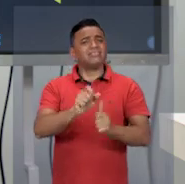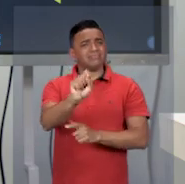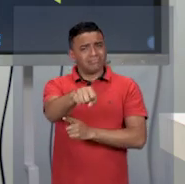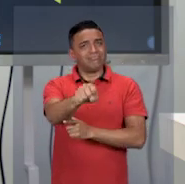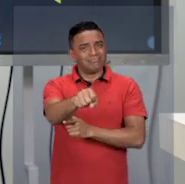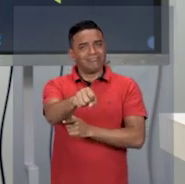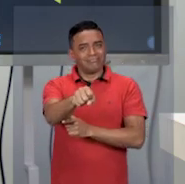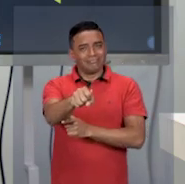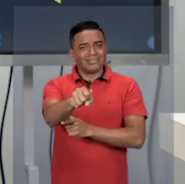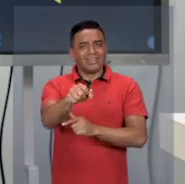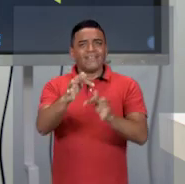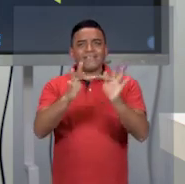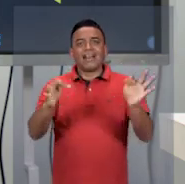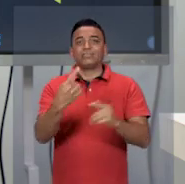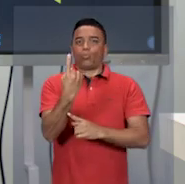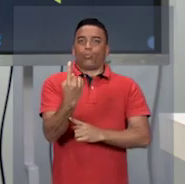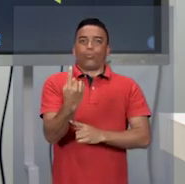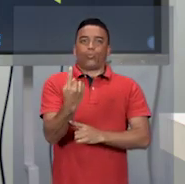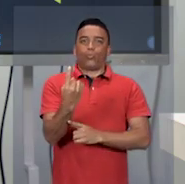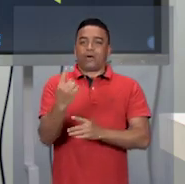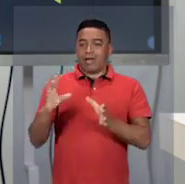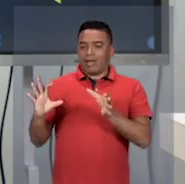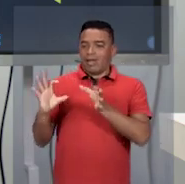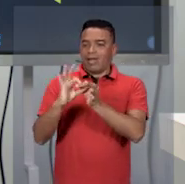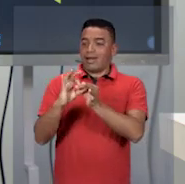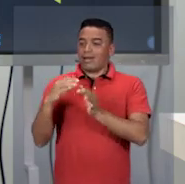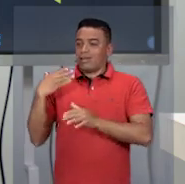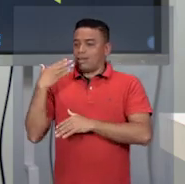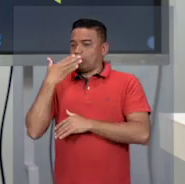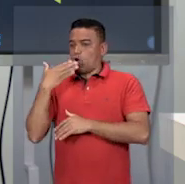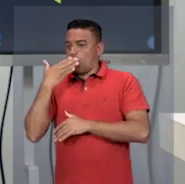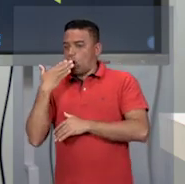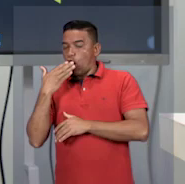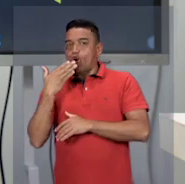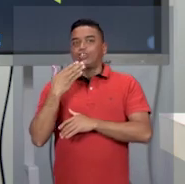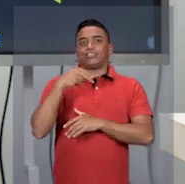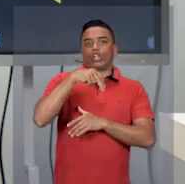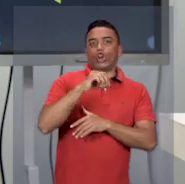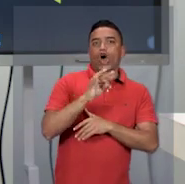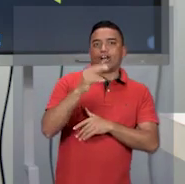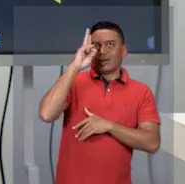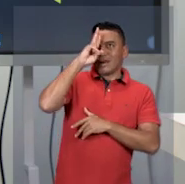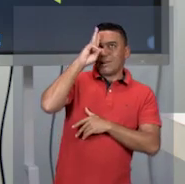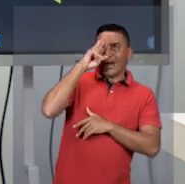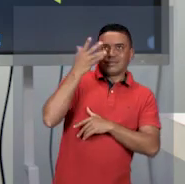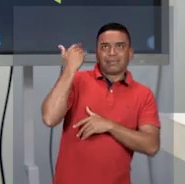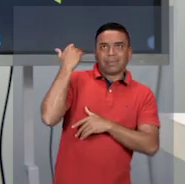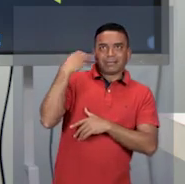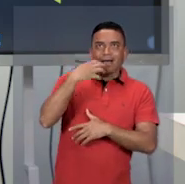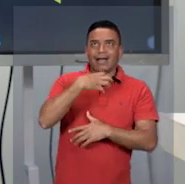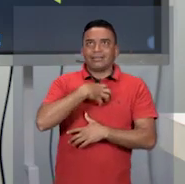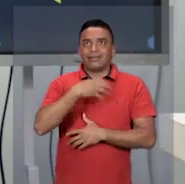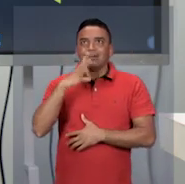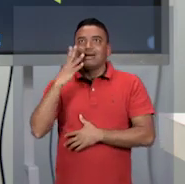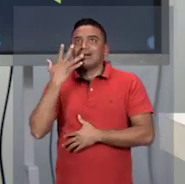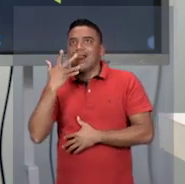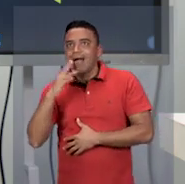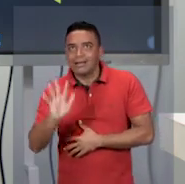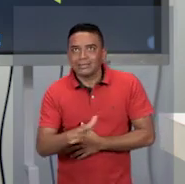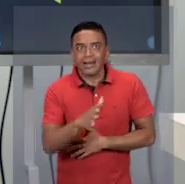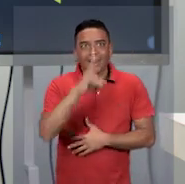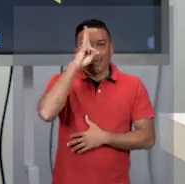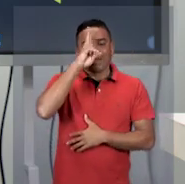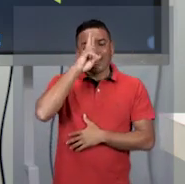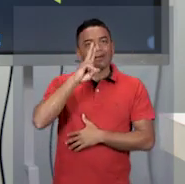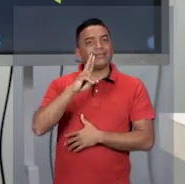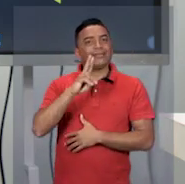No caso, foi uma frase só. A associação do donut ao do not e o forget the child in you. Não esqueça a criança em você.